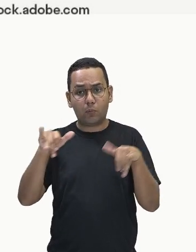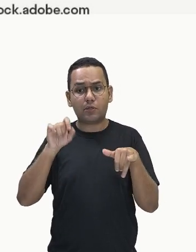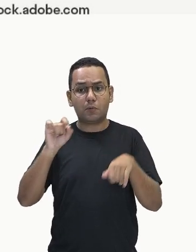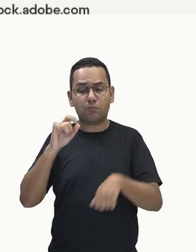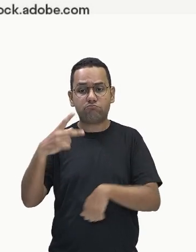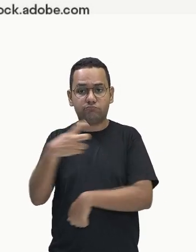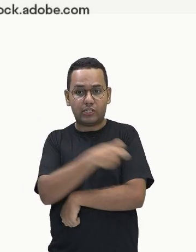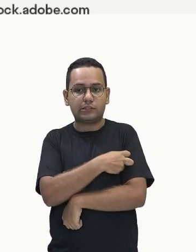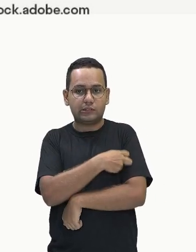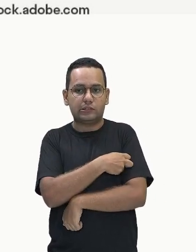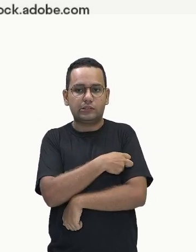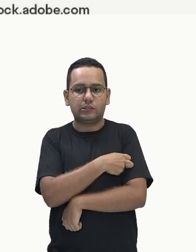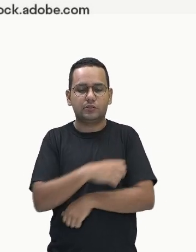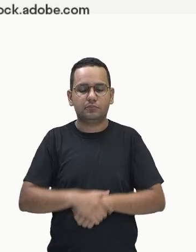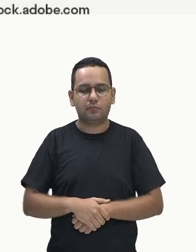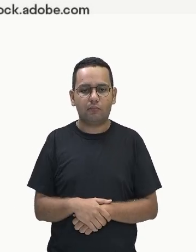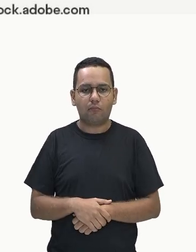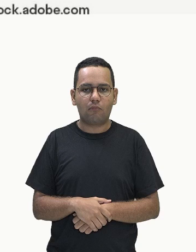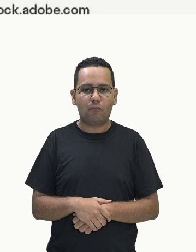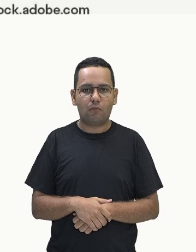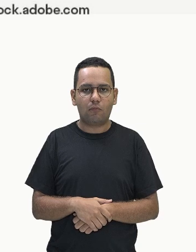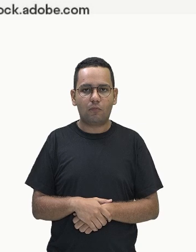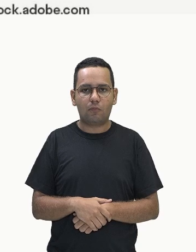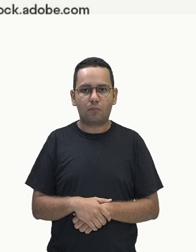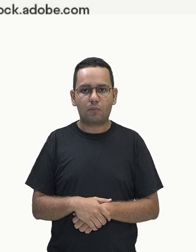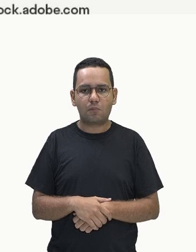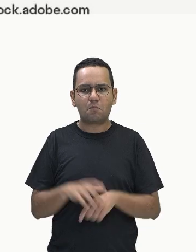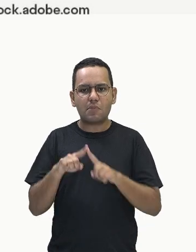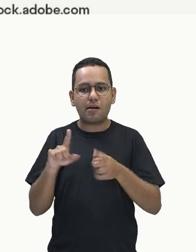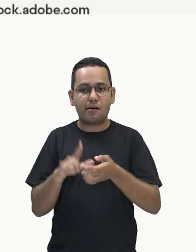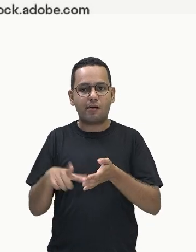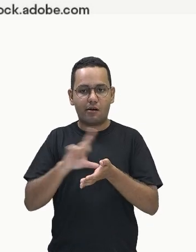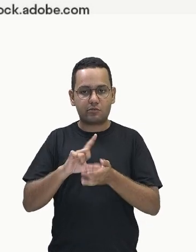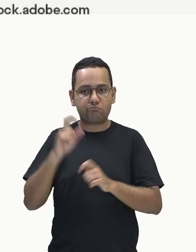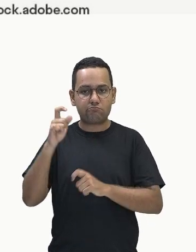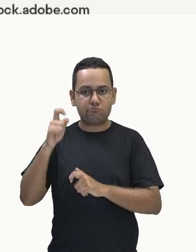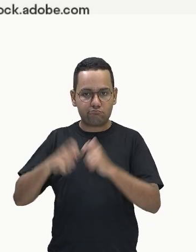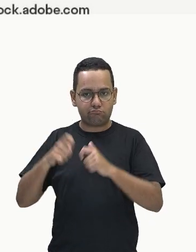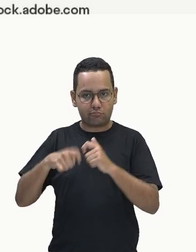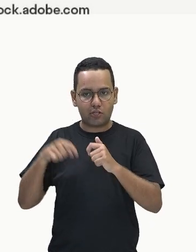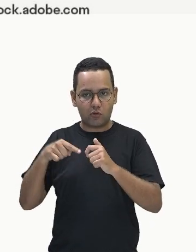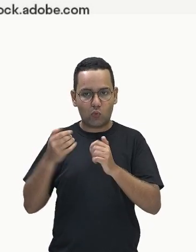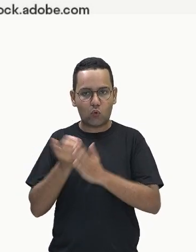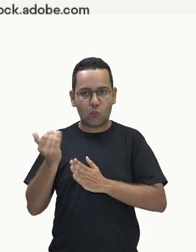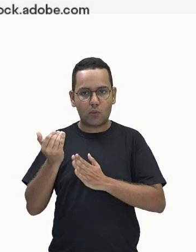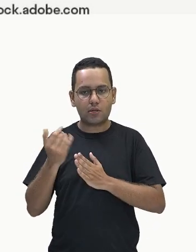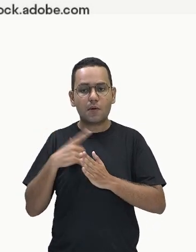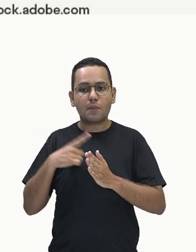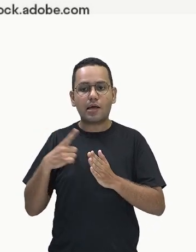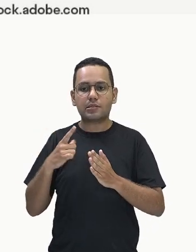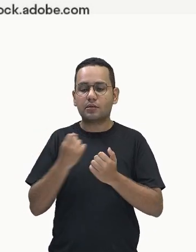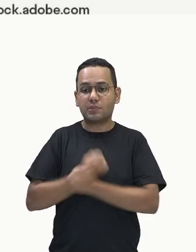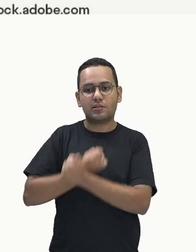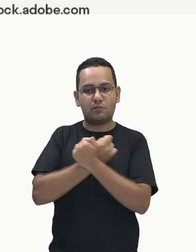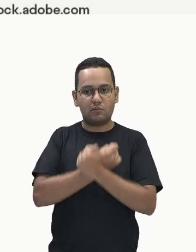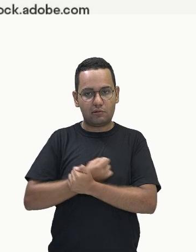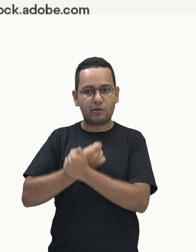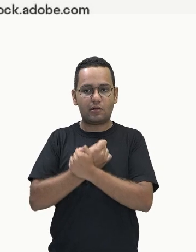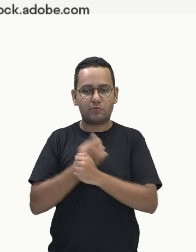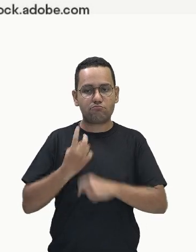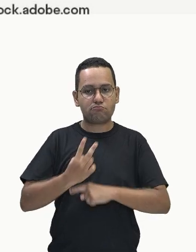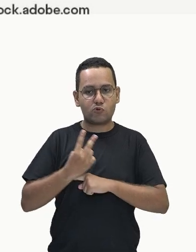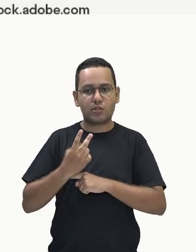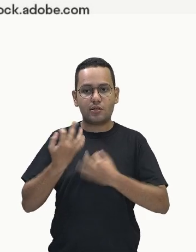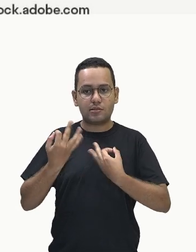meninas sejam vacinadas e antes do início ali da vida sexual já tenham uma certa prevenção para